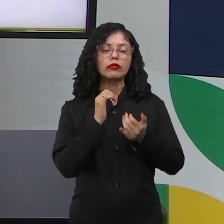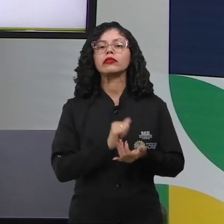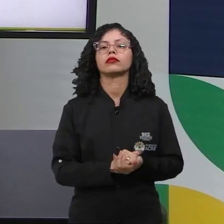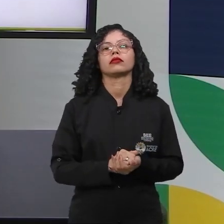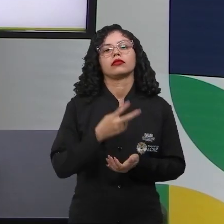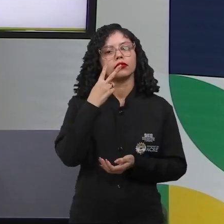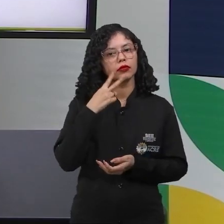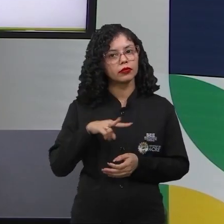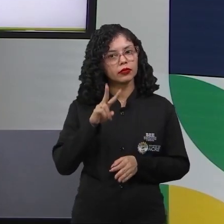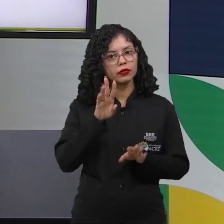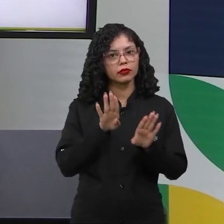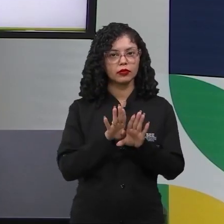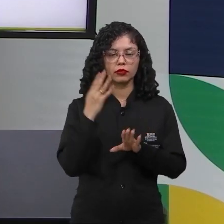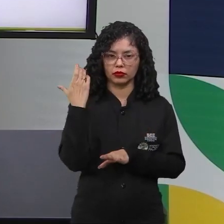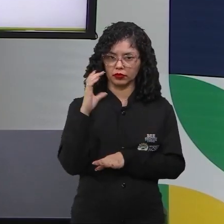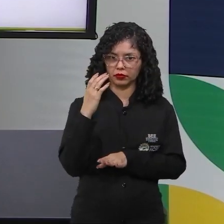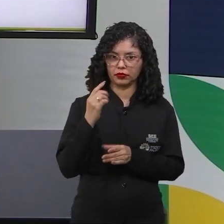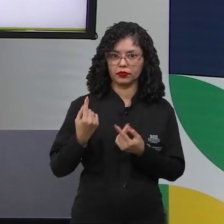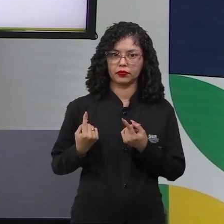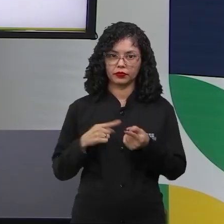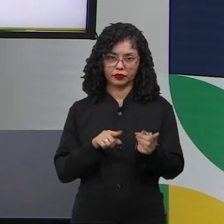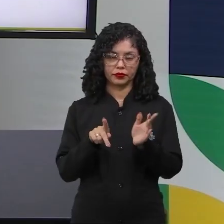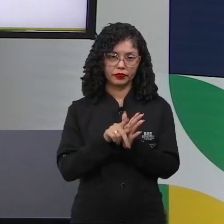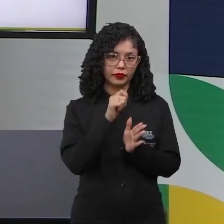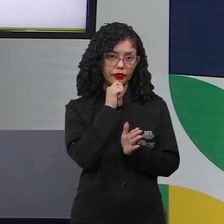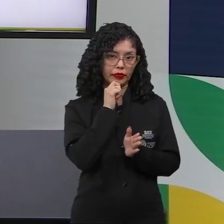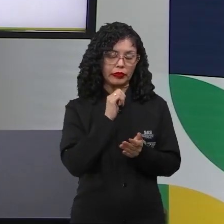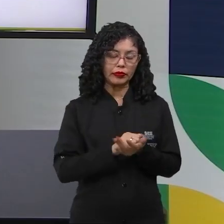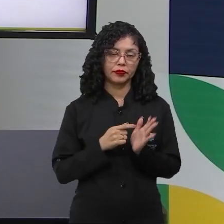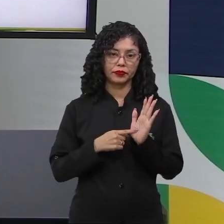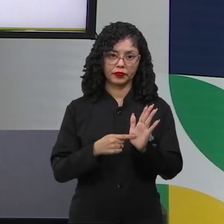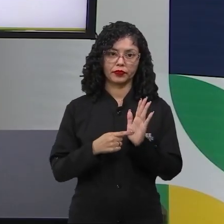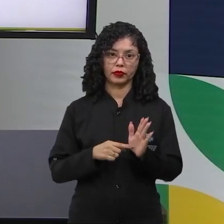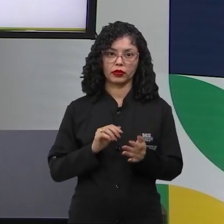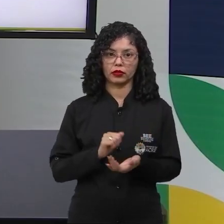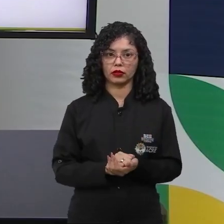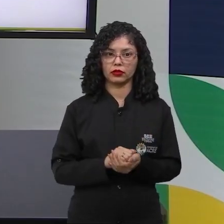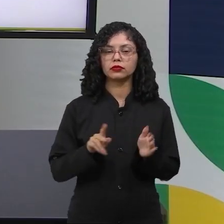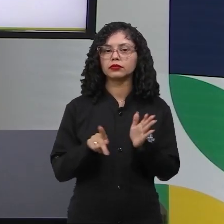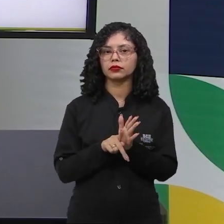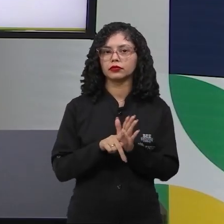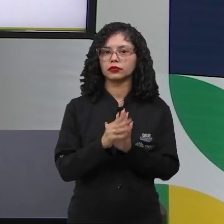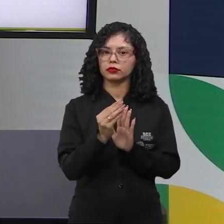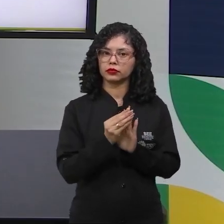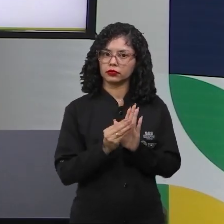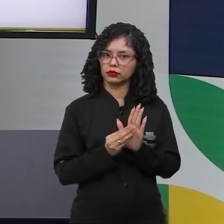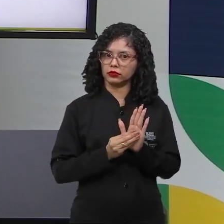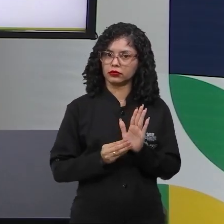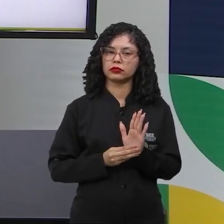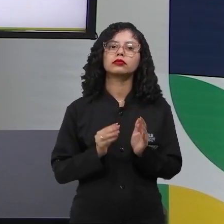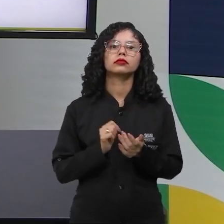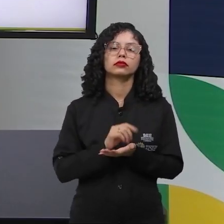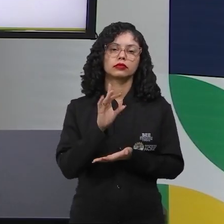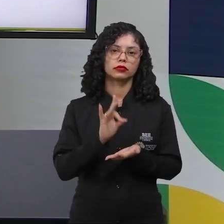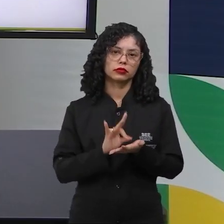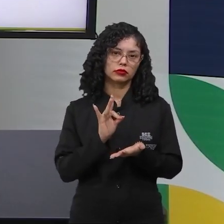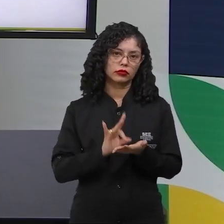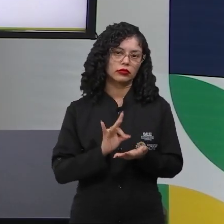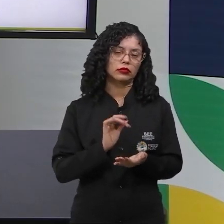ele está vendo. Ou seja, a ciência provou ali, ele está mostrando os dados. Mas mesmo ele vendo os dados reais, ele